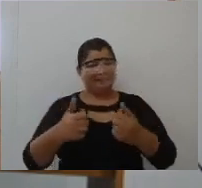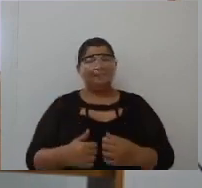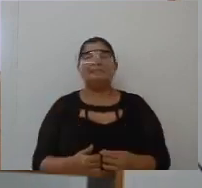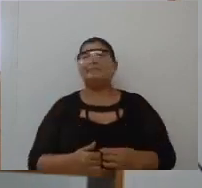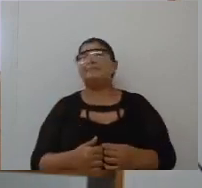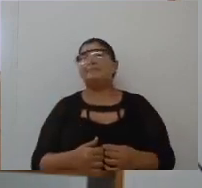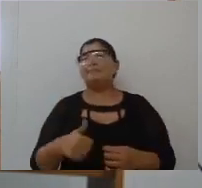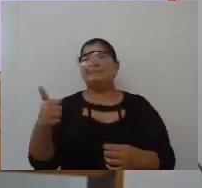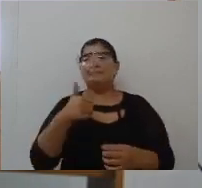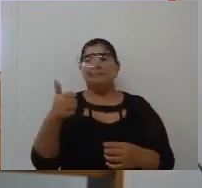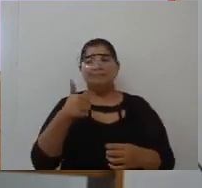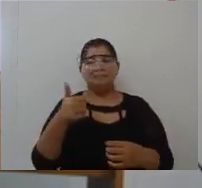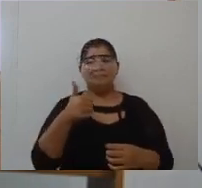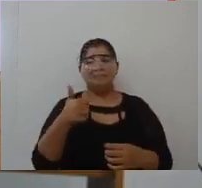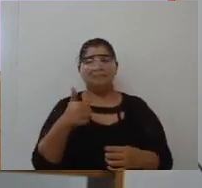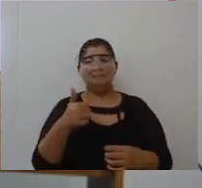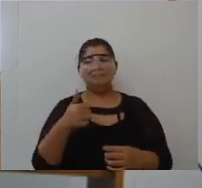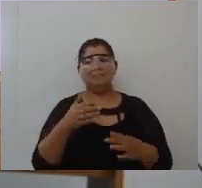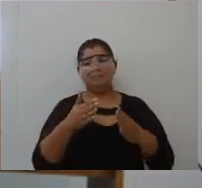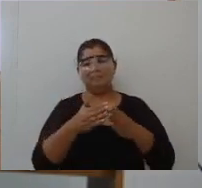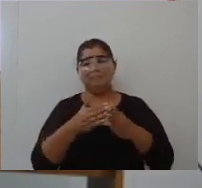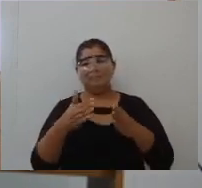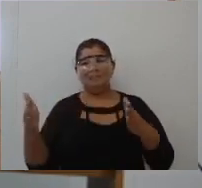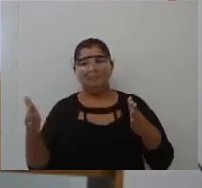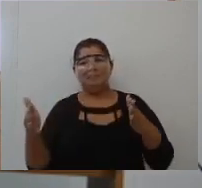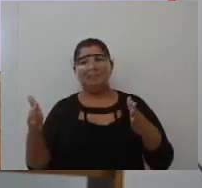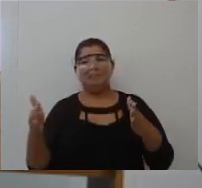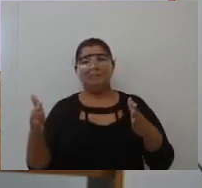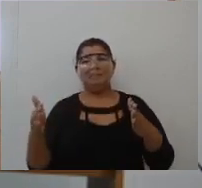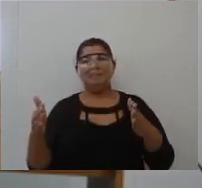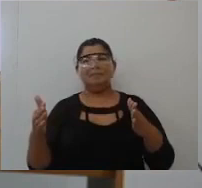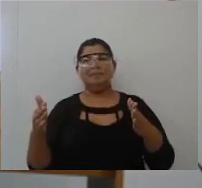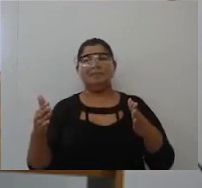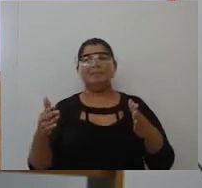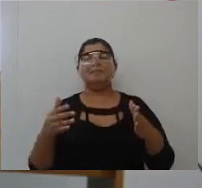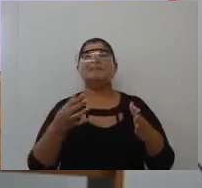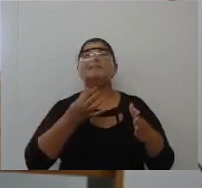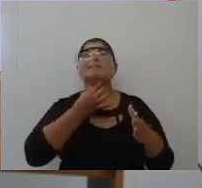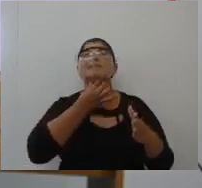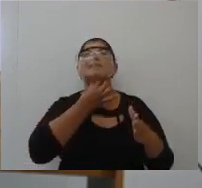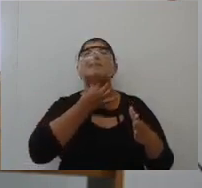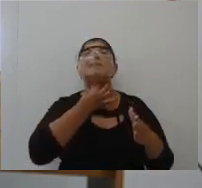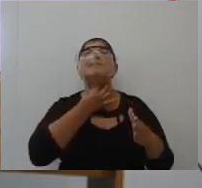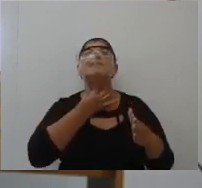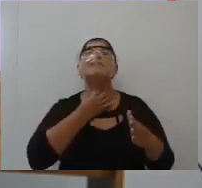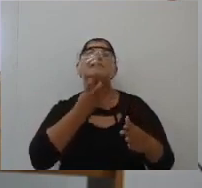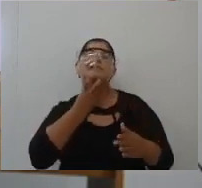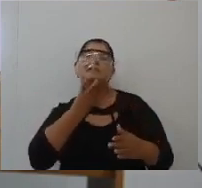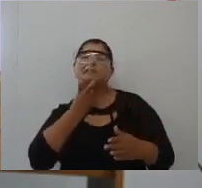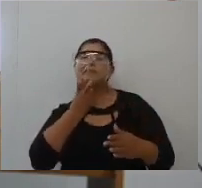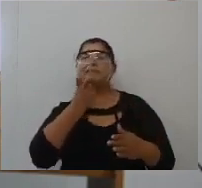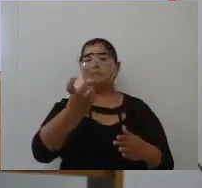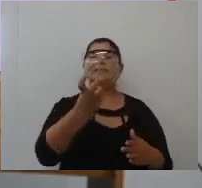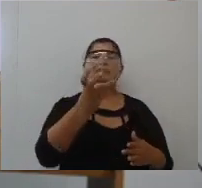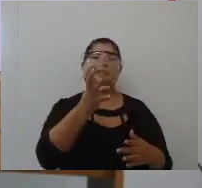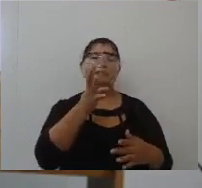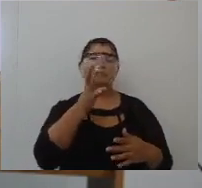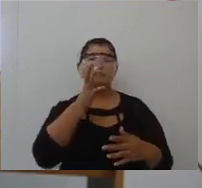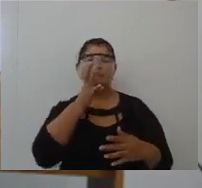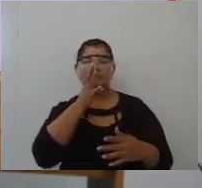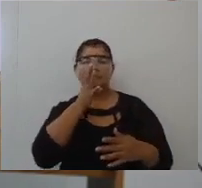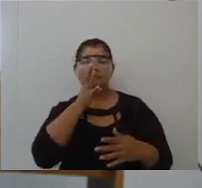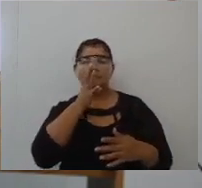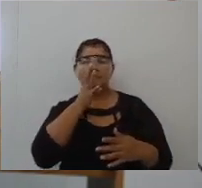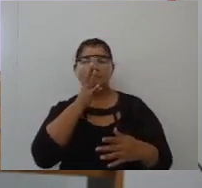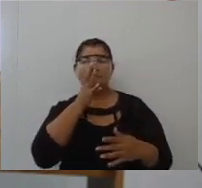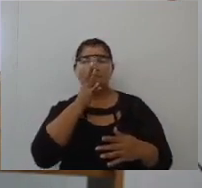primeira questão. No período da própria garganta saiu um grito de admiração que